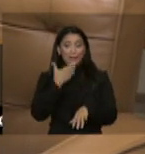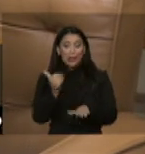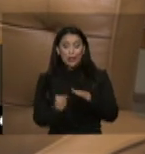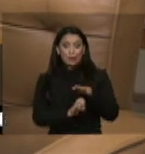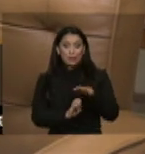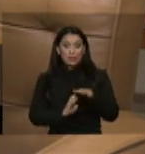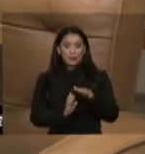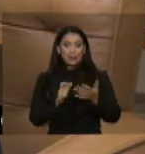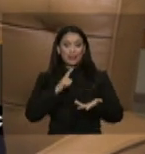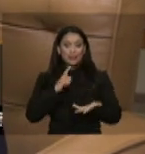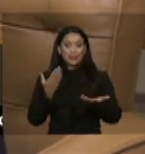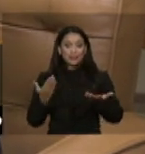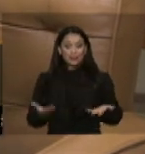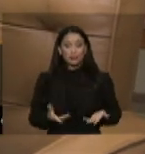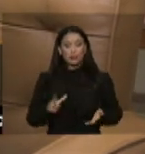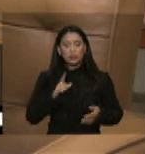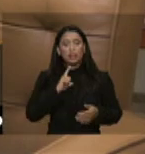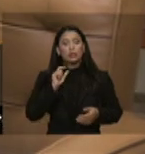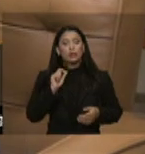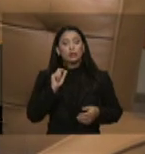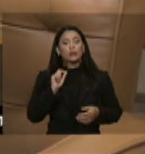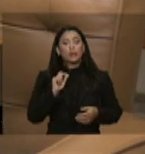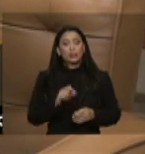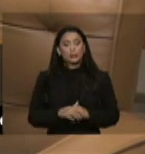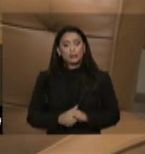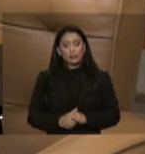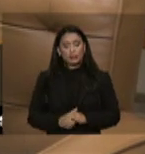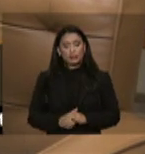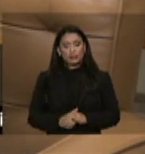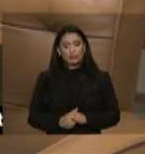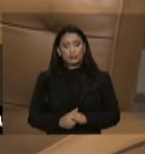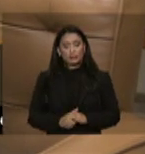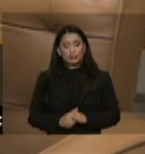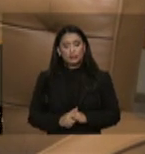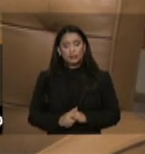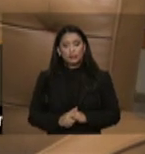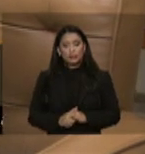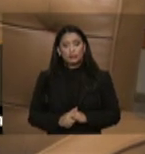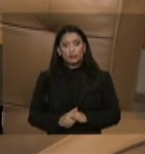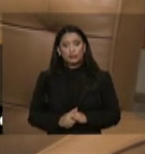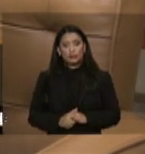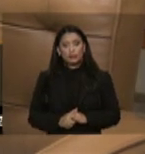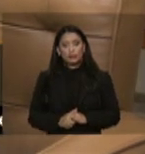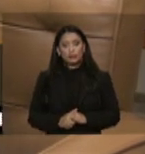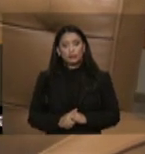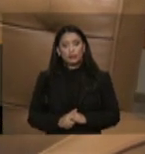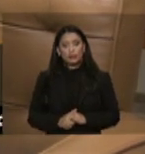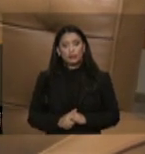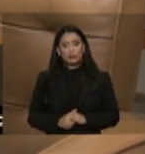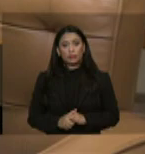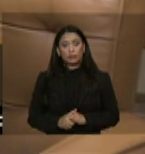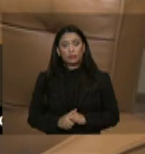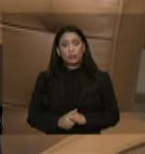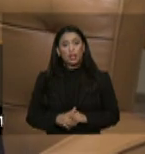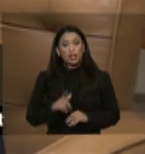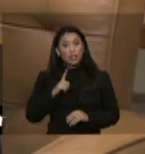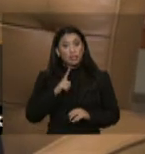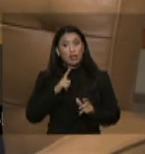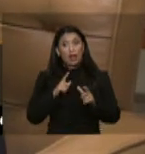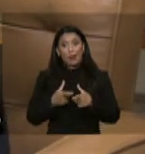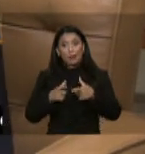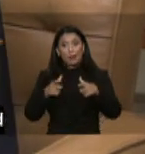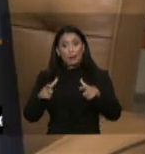marca do incremento da possibilidade de você acelerar as manifestações